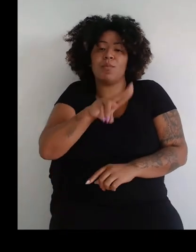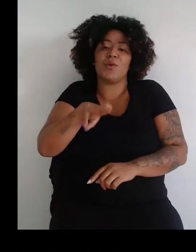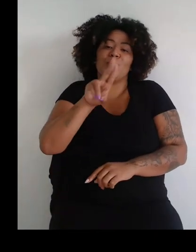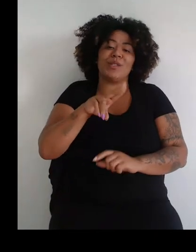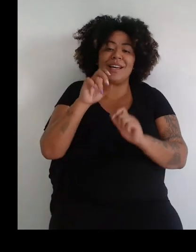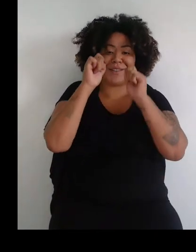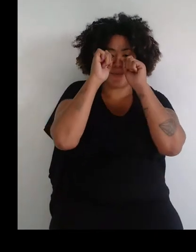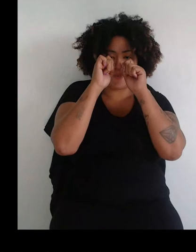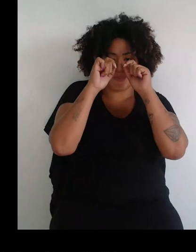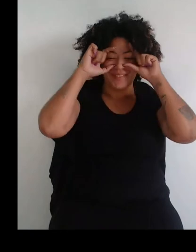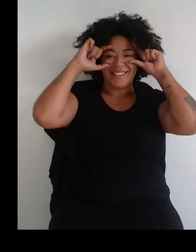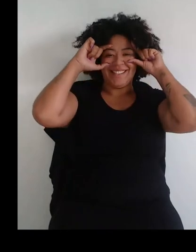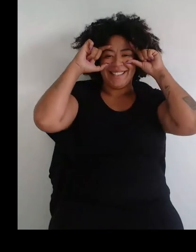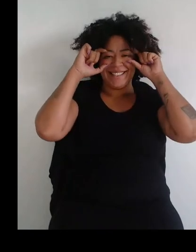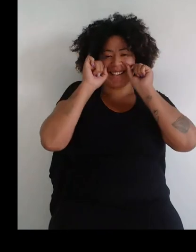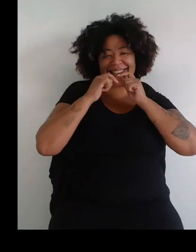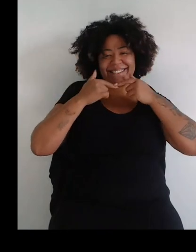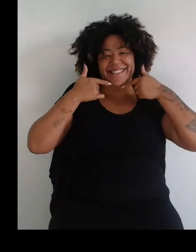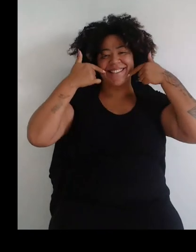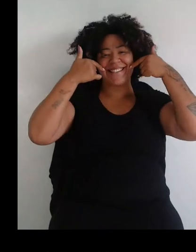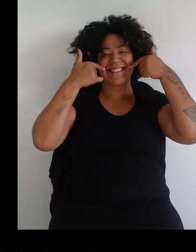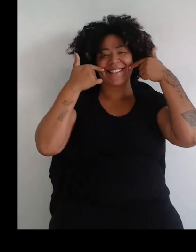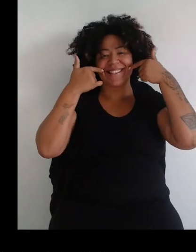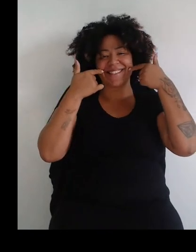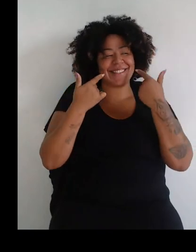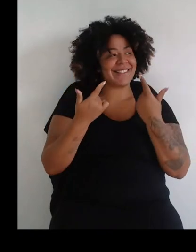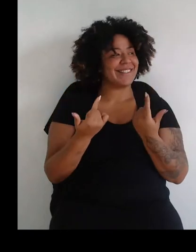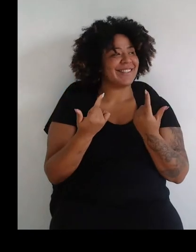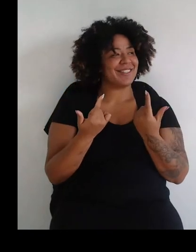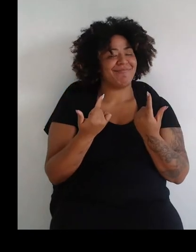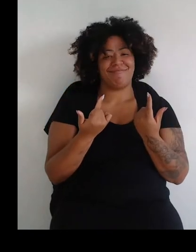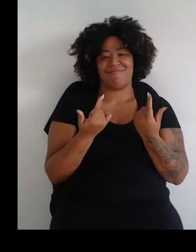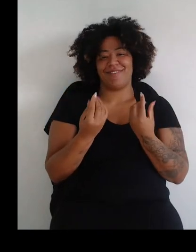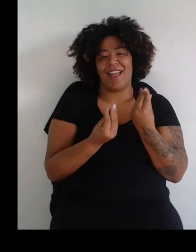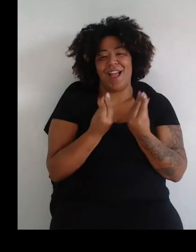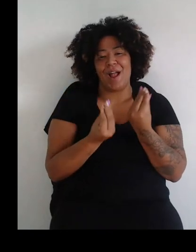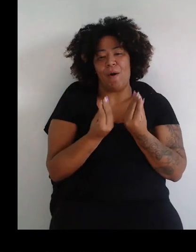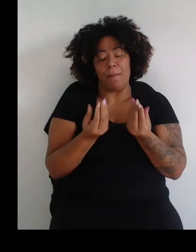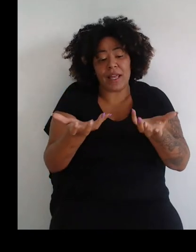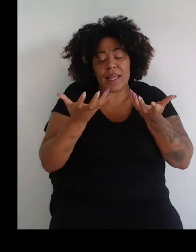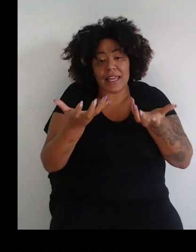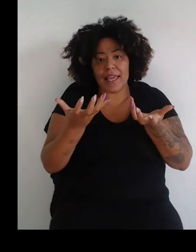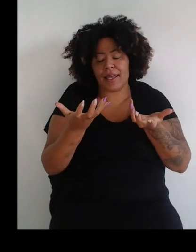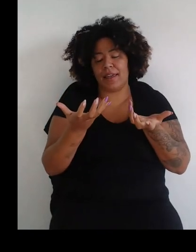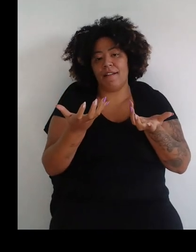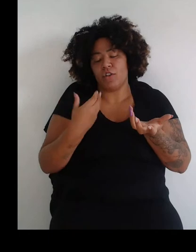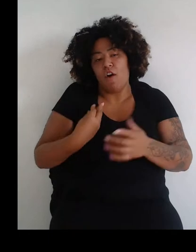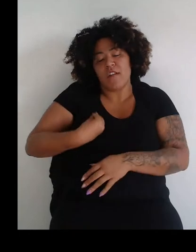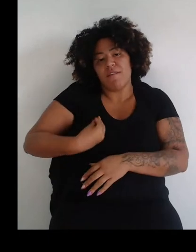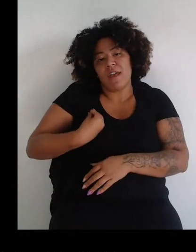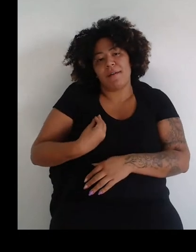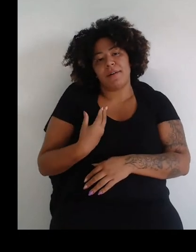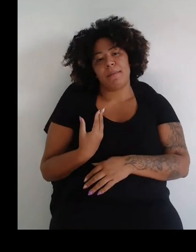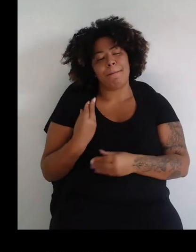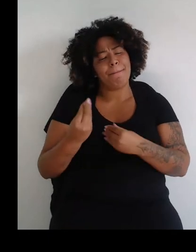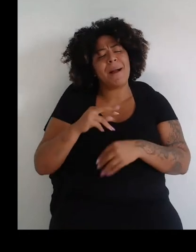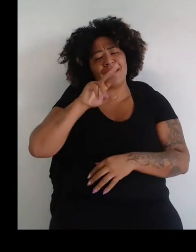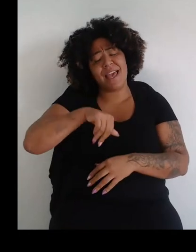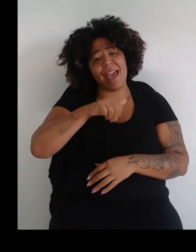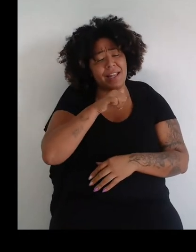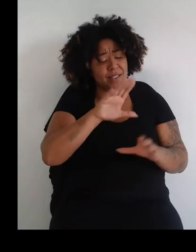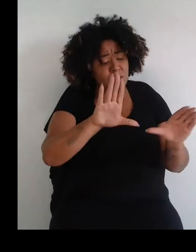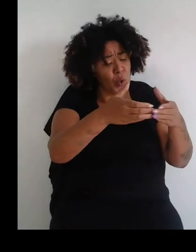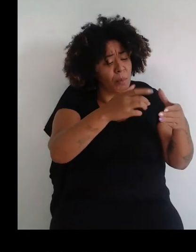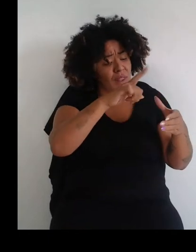pulsos que se diz mulher com ou essas visões de criminosos creas os retratos de bacon podem apenas